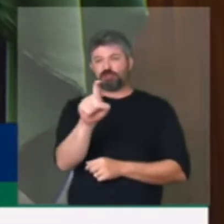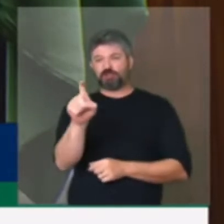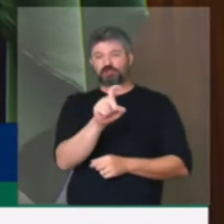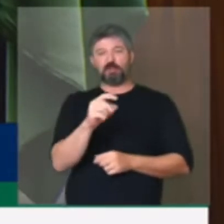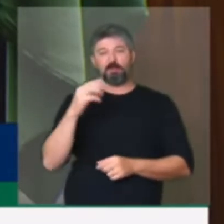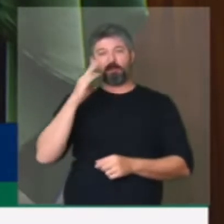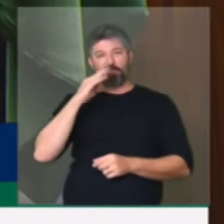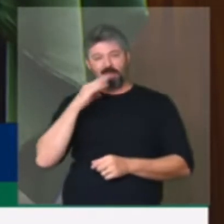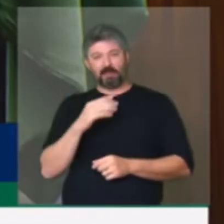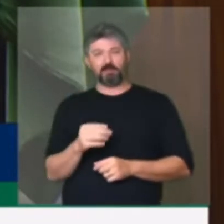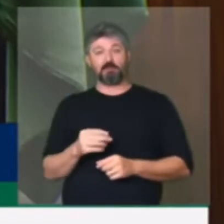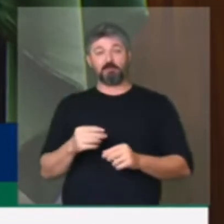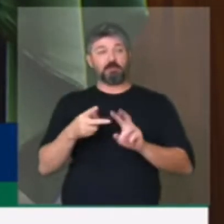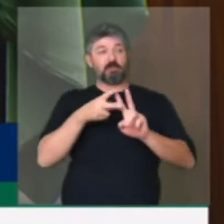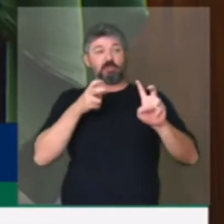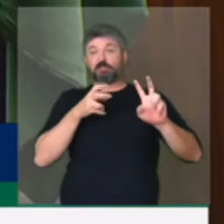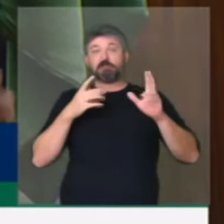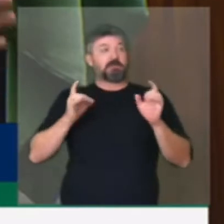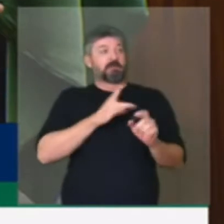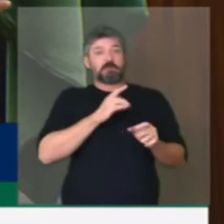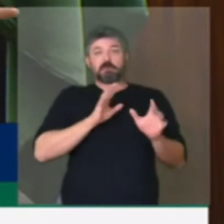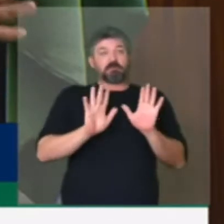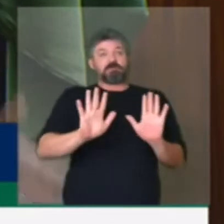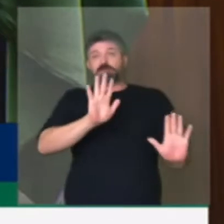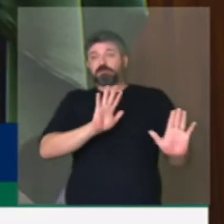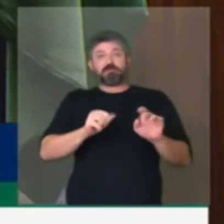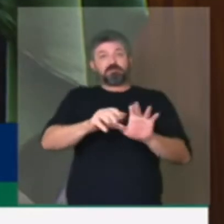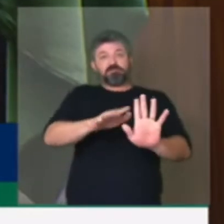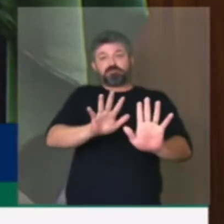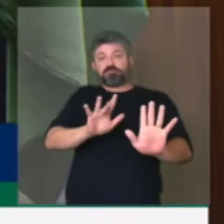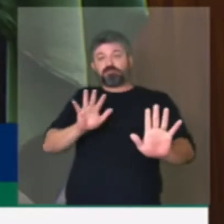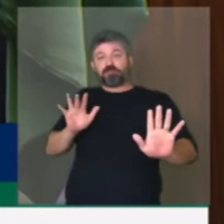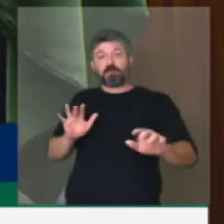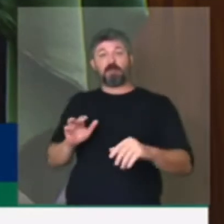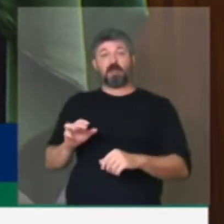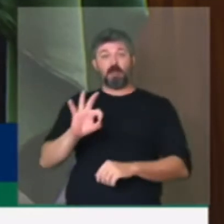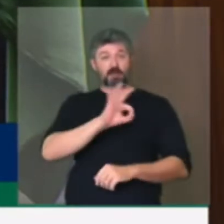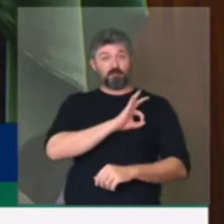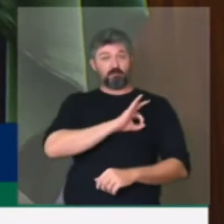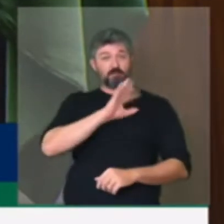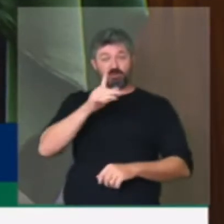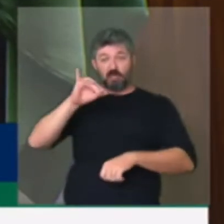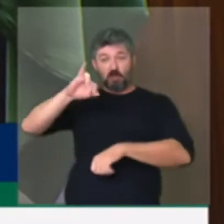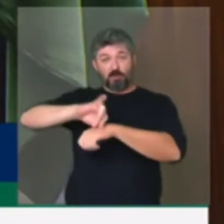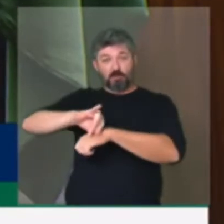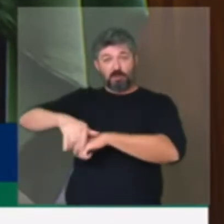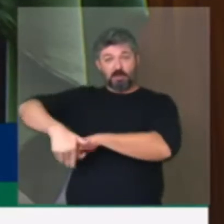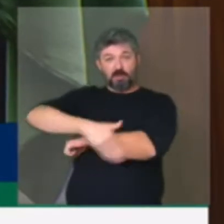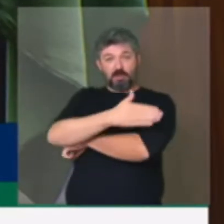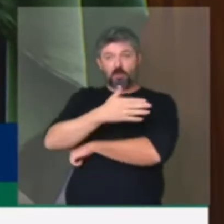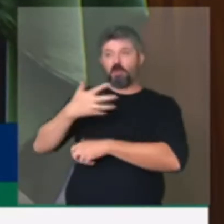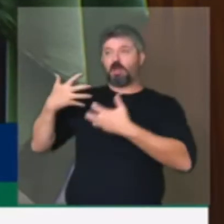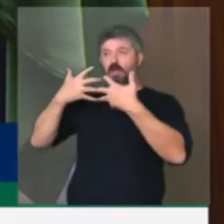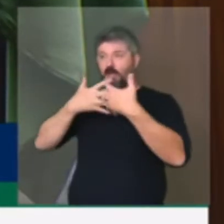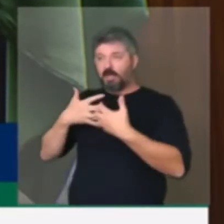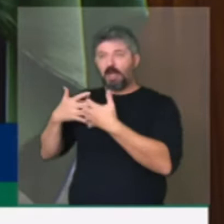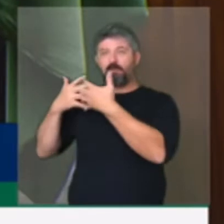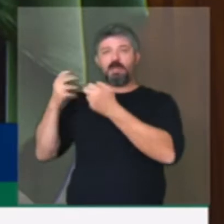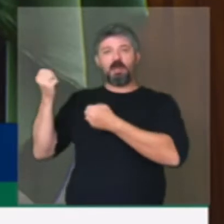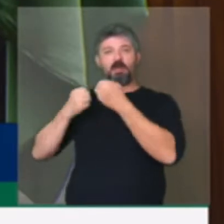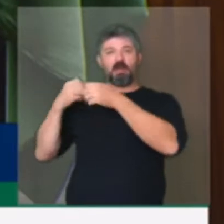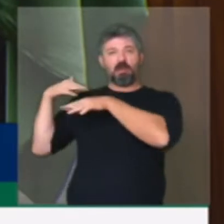Os índios se afastaram, a polícia estava no centro da rua, chega mais caminhões, mais